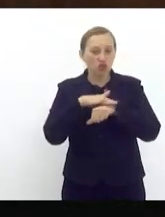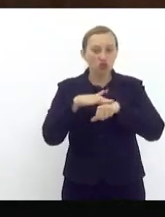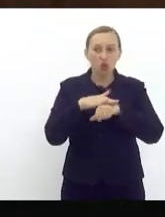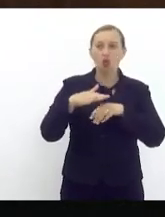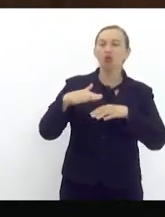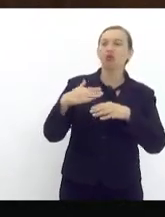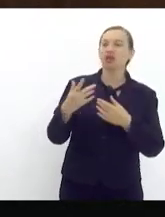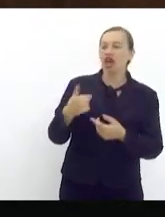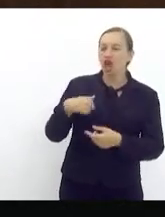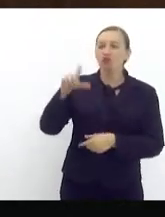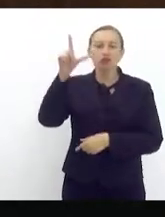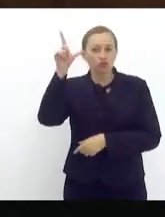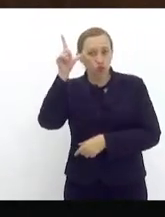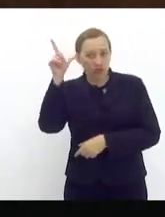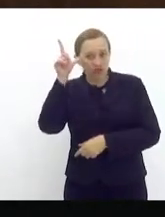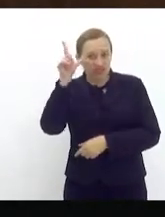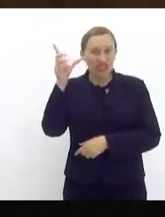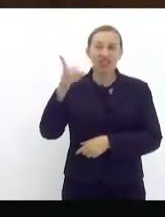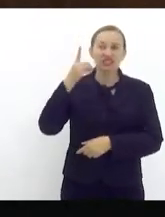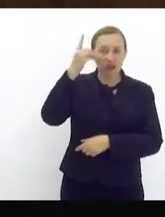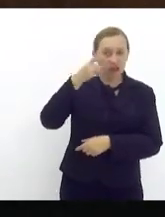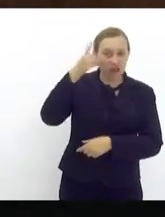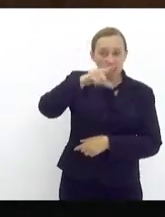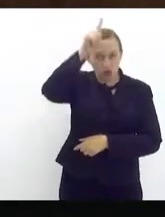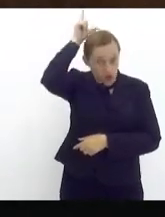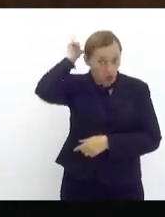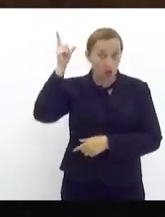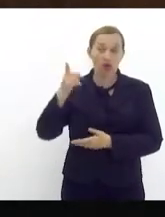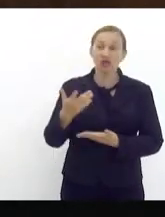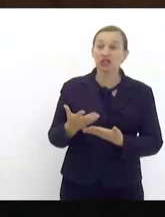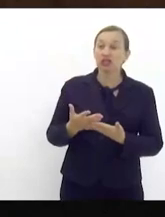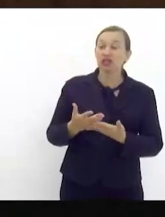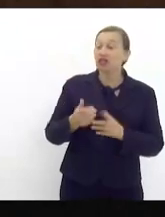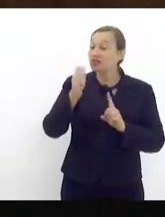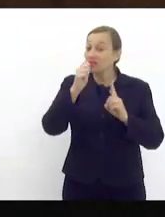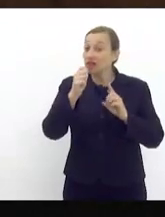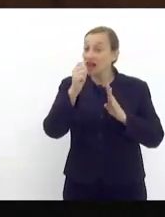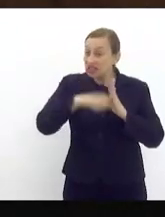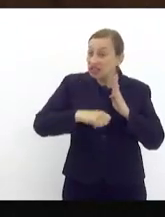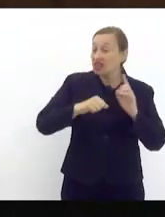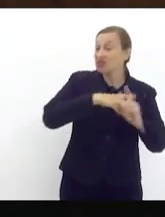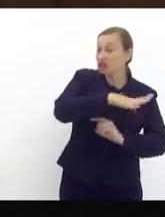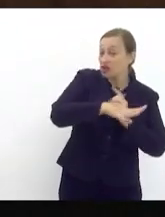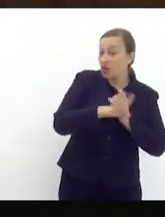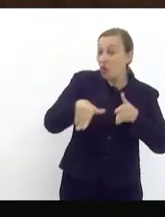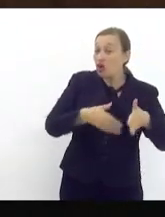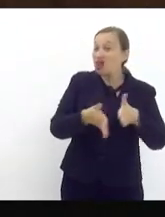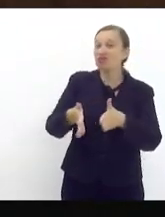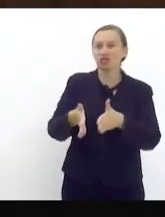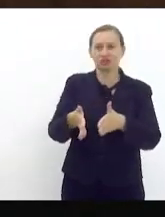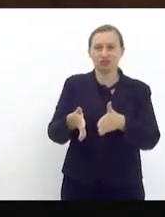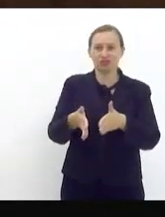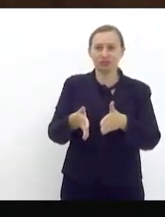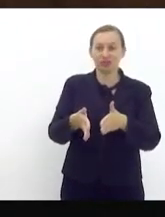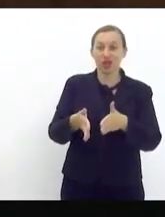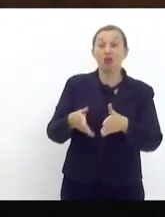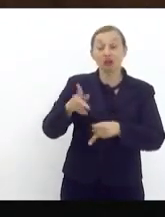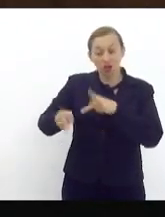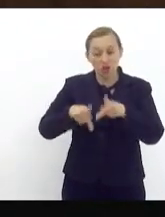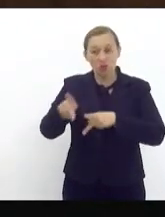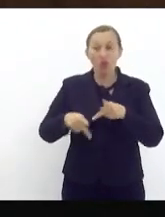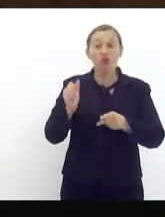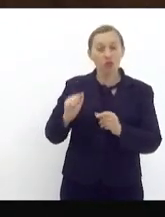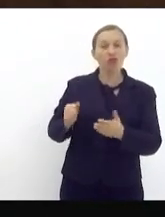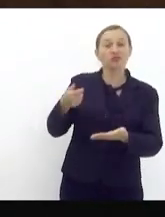eu, Lucinha, já conversamos com deputado Luiz Paulo, a tarifa social é o meio, é um caminho para que a população